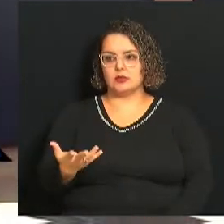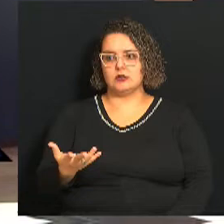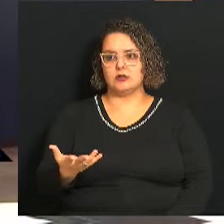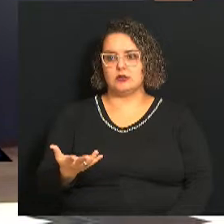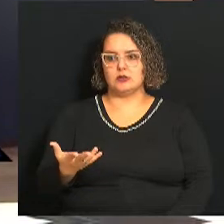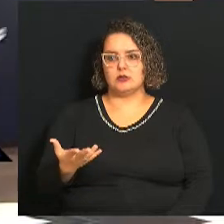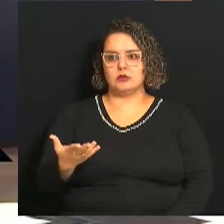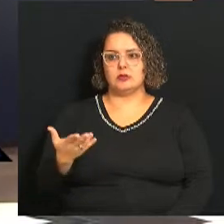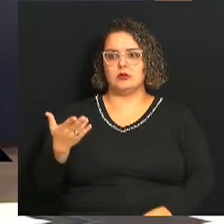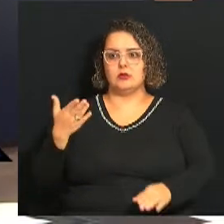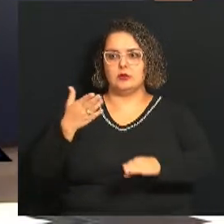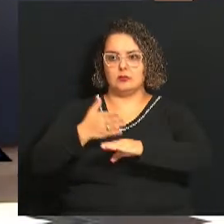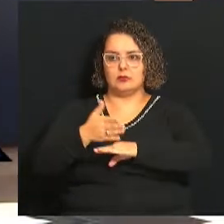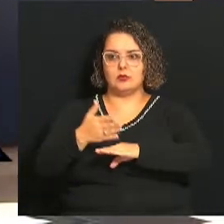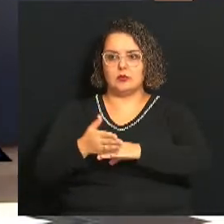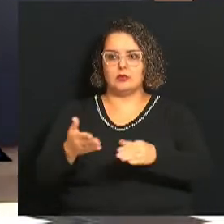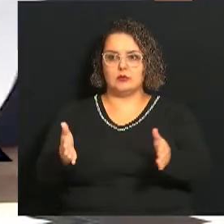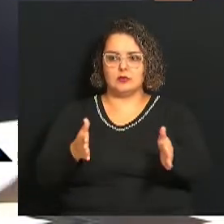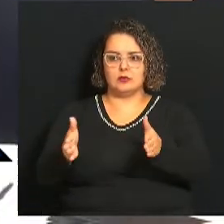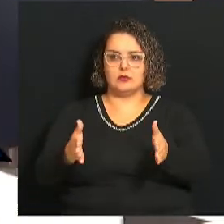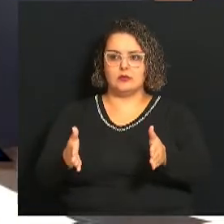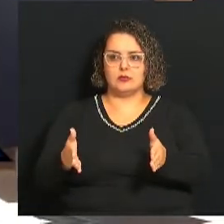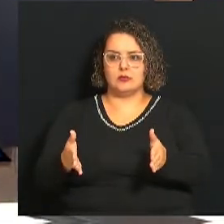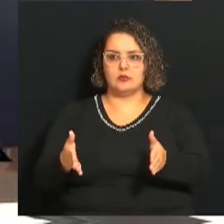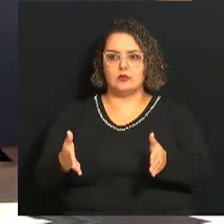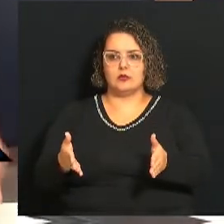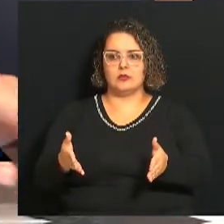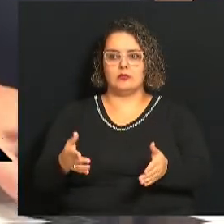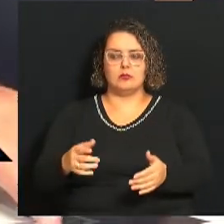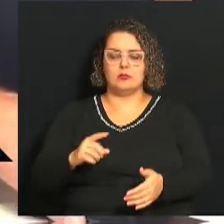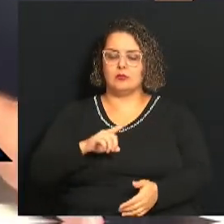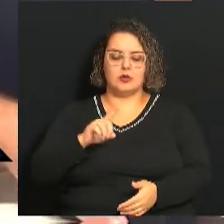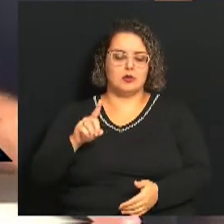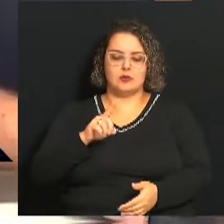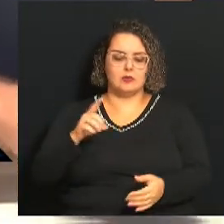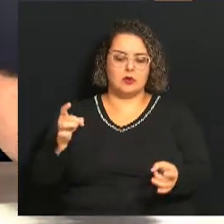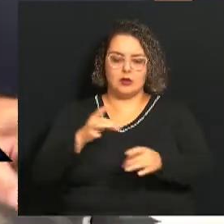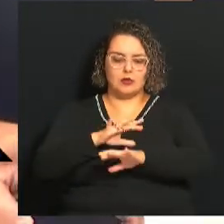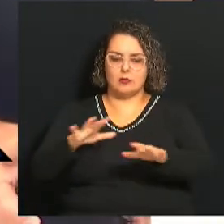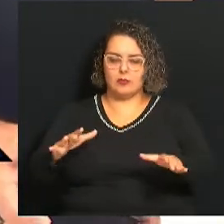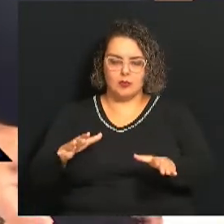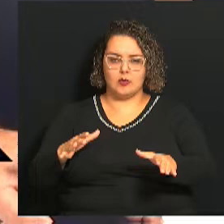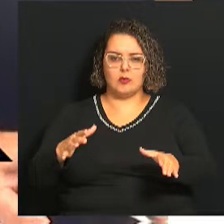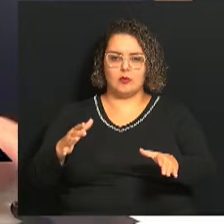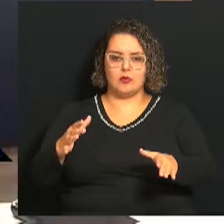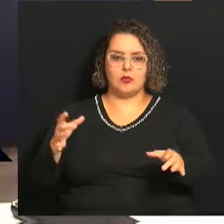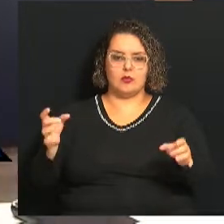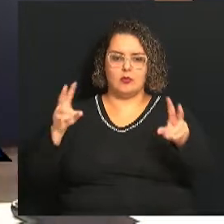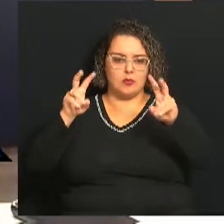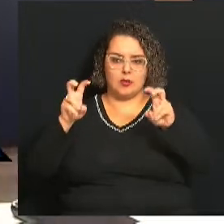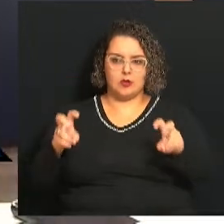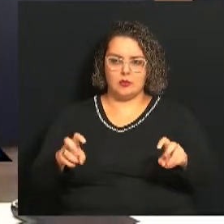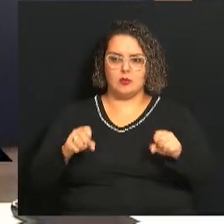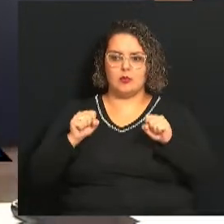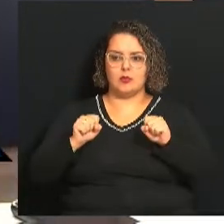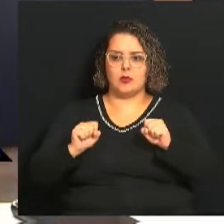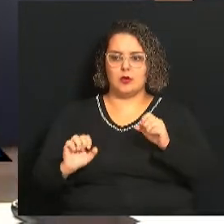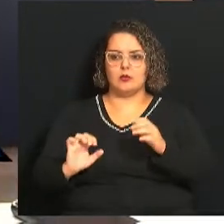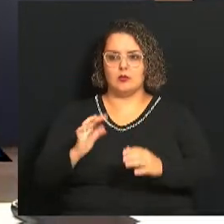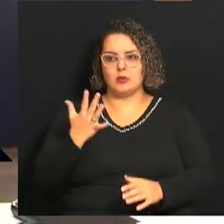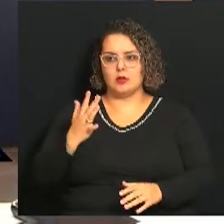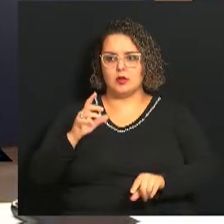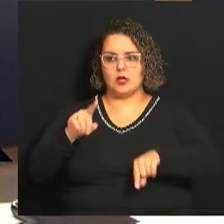ser feita nesse momento, mas não esgota esse assunto. A gente pode criar outros momentos para debater esse tema junto com